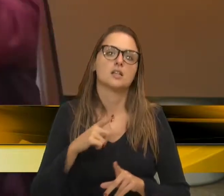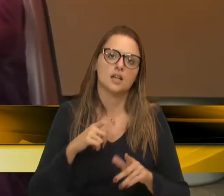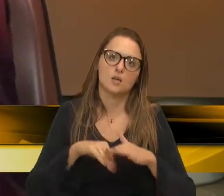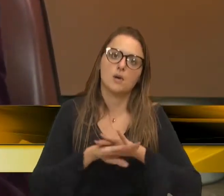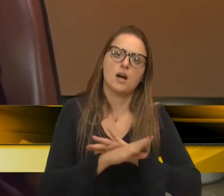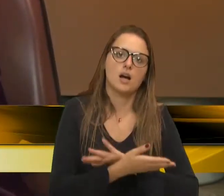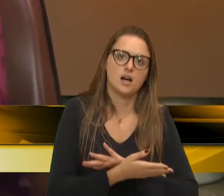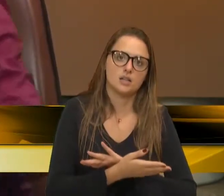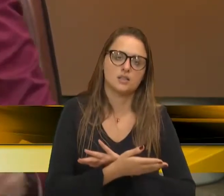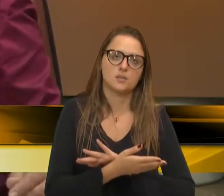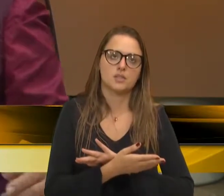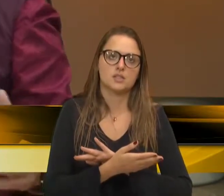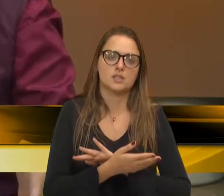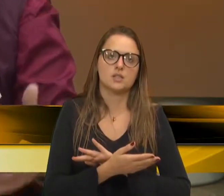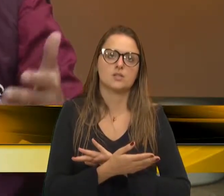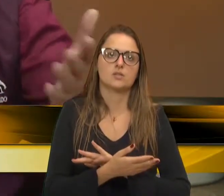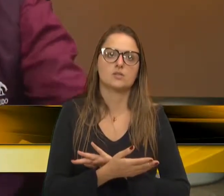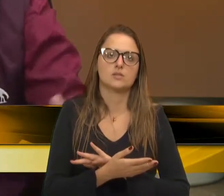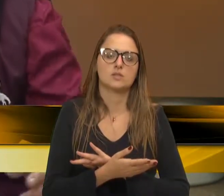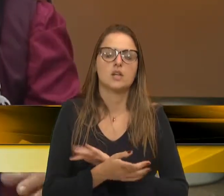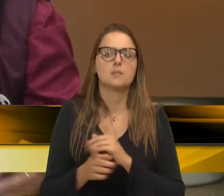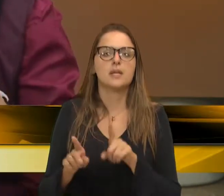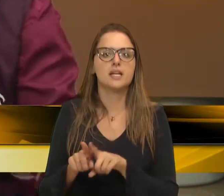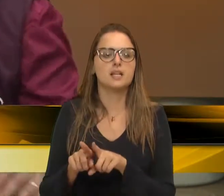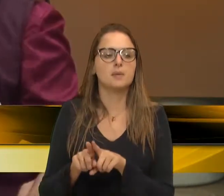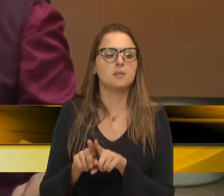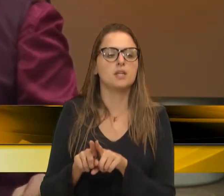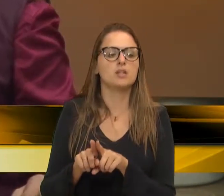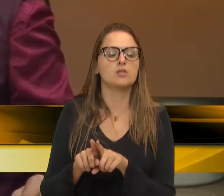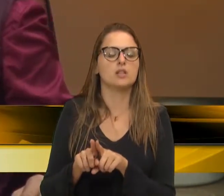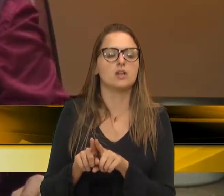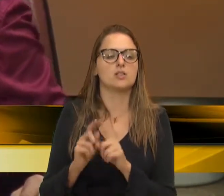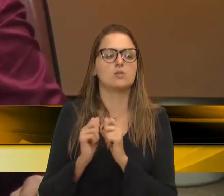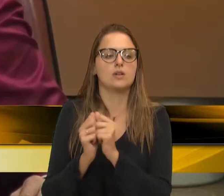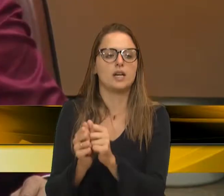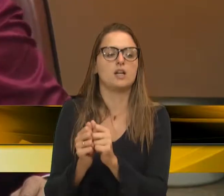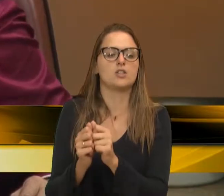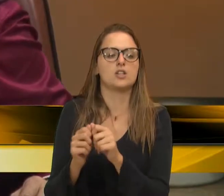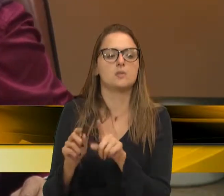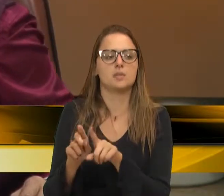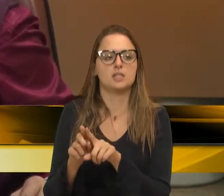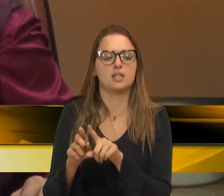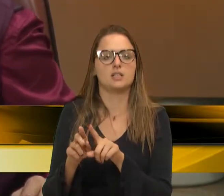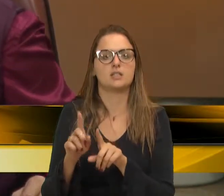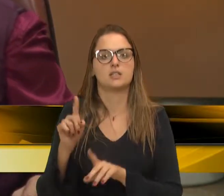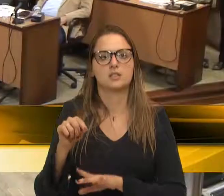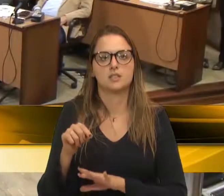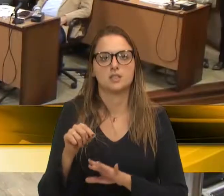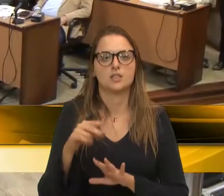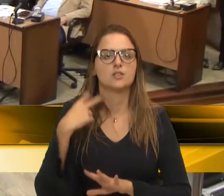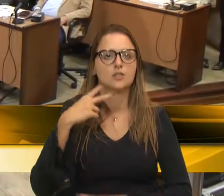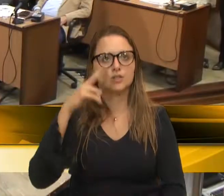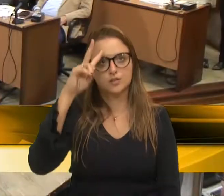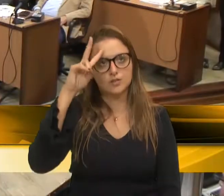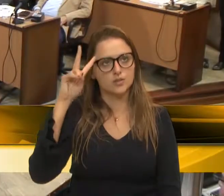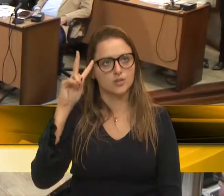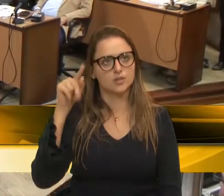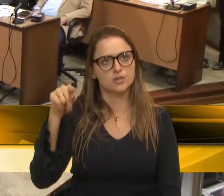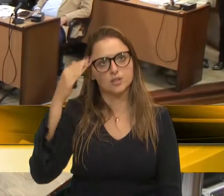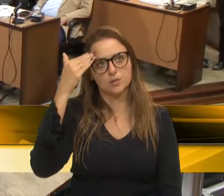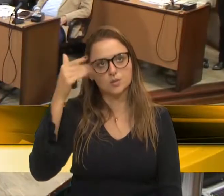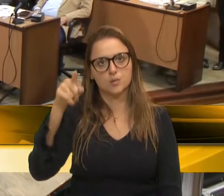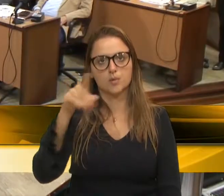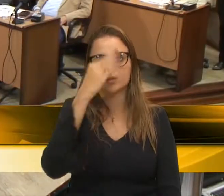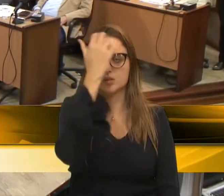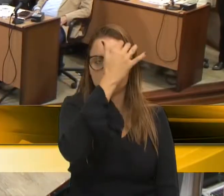novo, no caixa do município cai mais impostos e é isso que queremos. Obrigado. Obrigado, vereador Velocino. Vereador Adiló de Domênico, sua